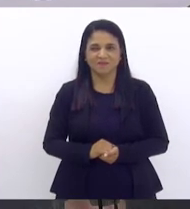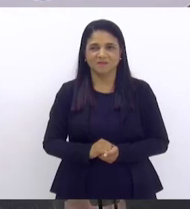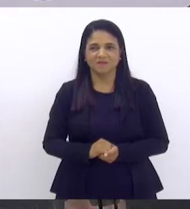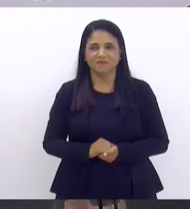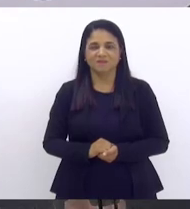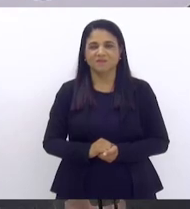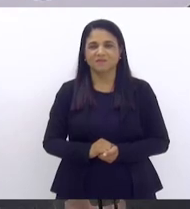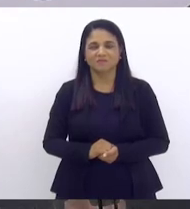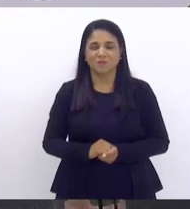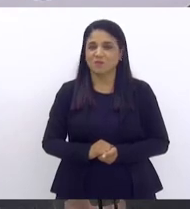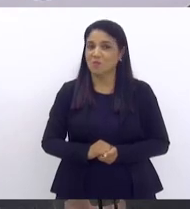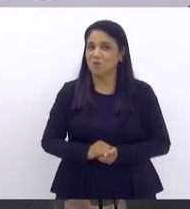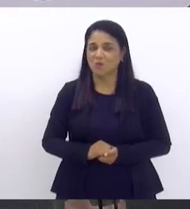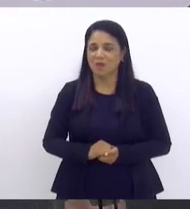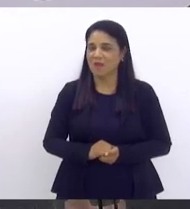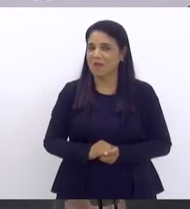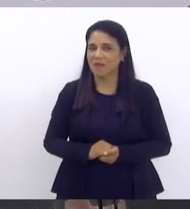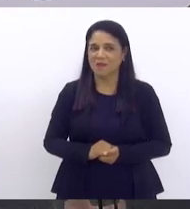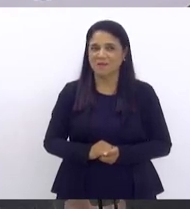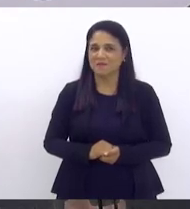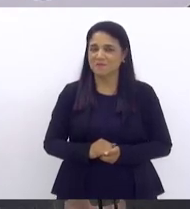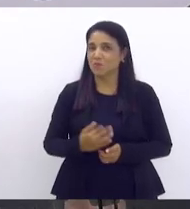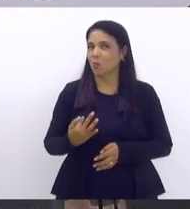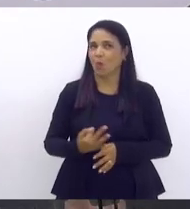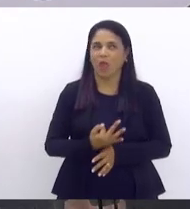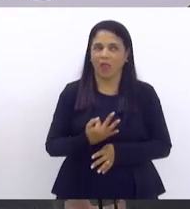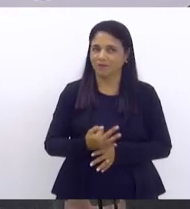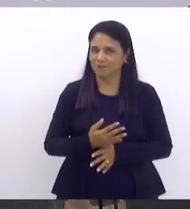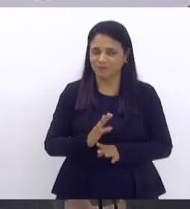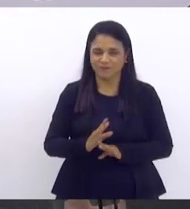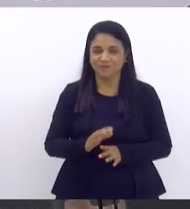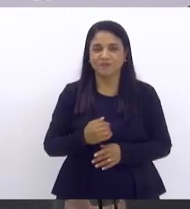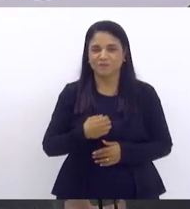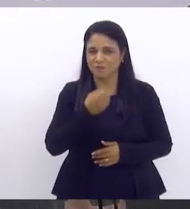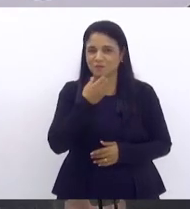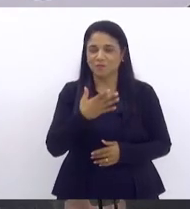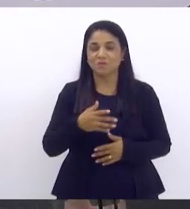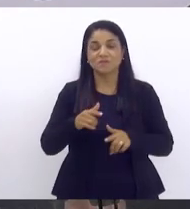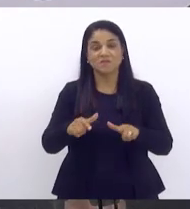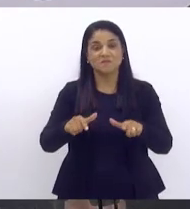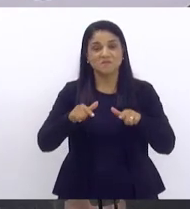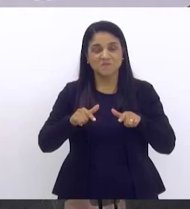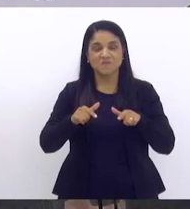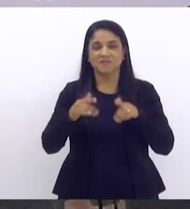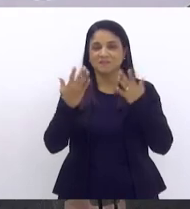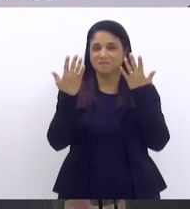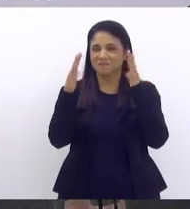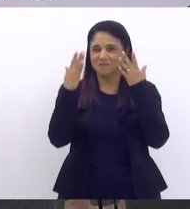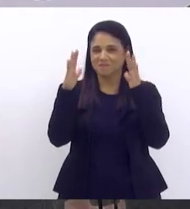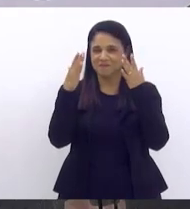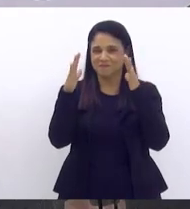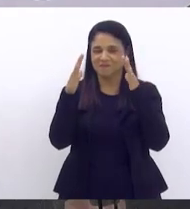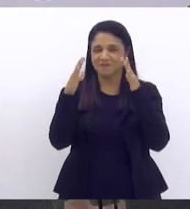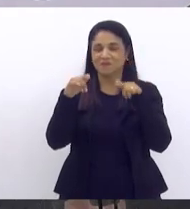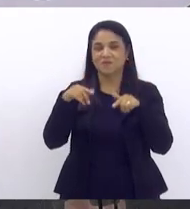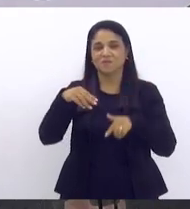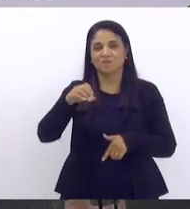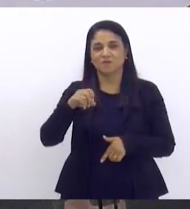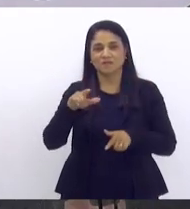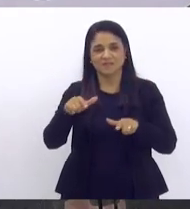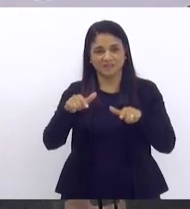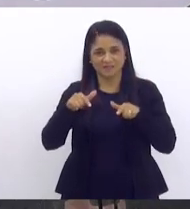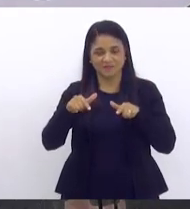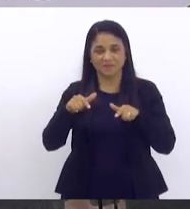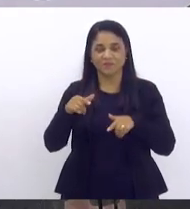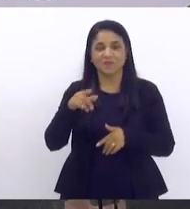Não aguento, não aguento. Muito bom. E eu queria entregar também uma moção de aplauso para o nosso querido Padre Manuel Pacheco, que tem